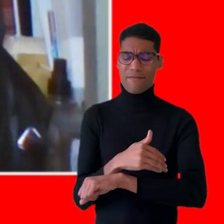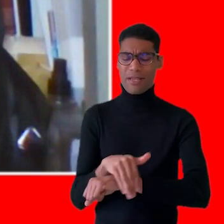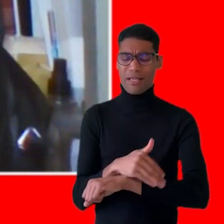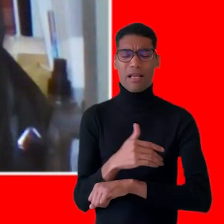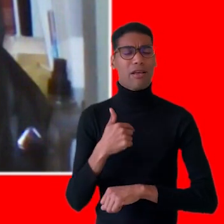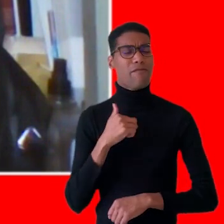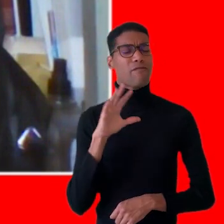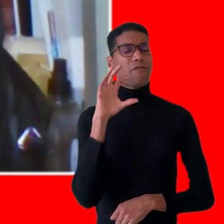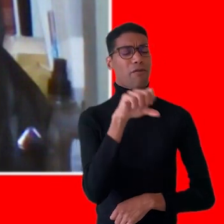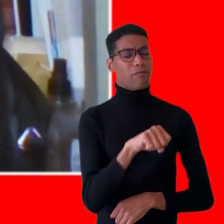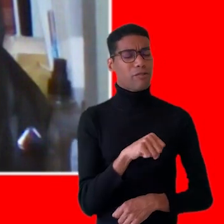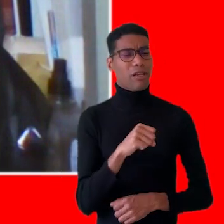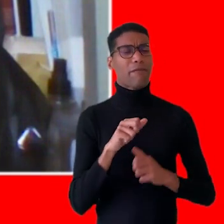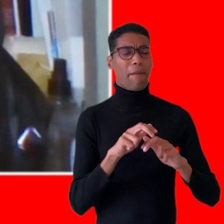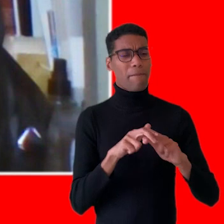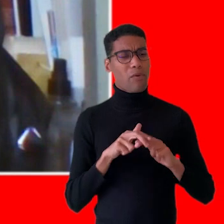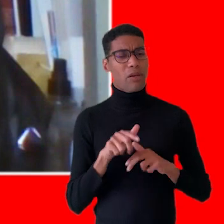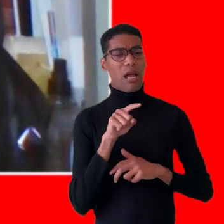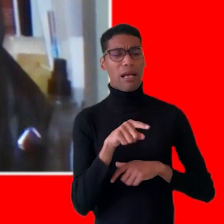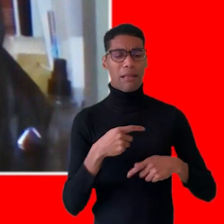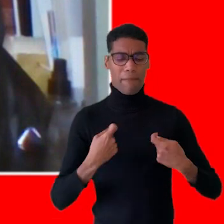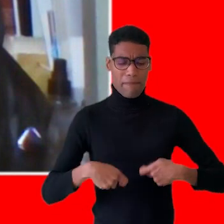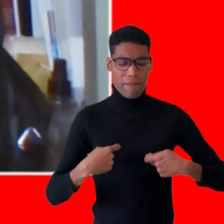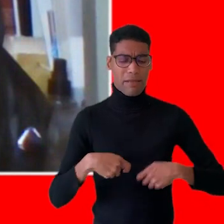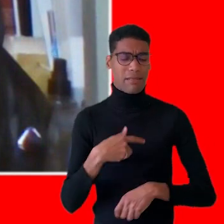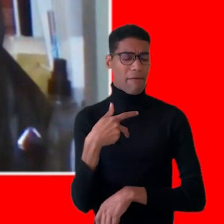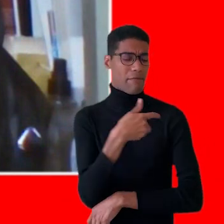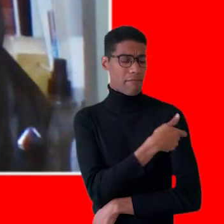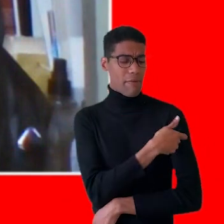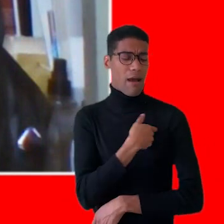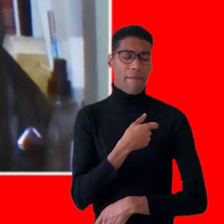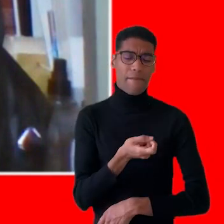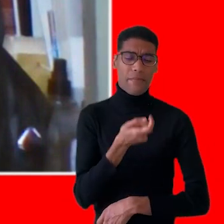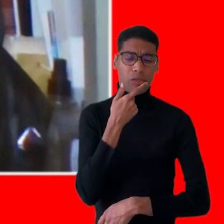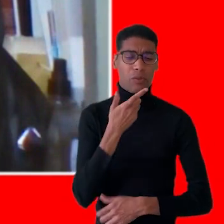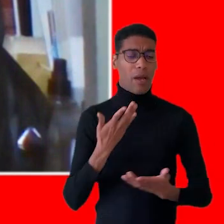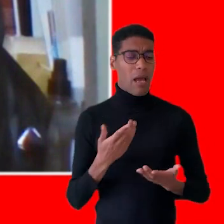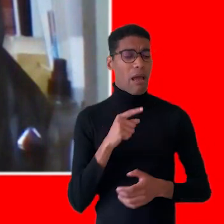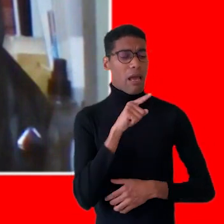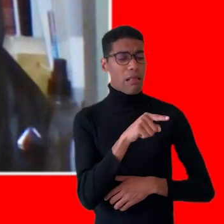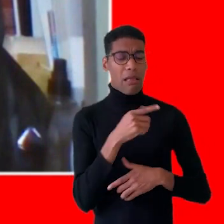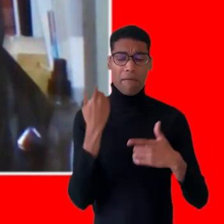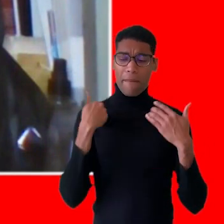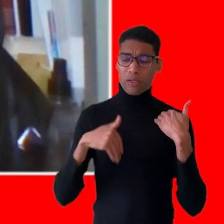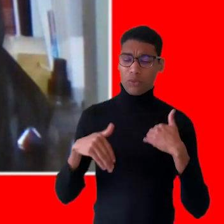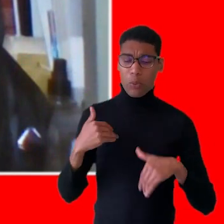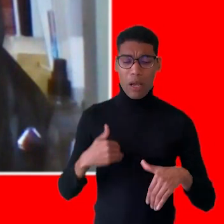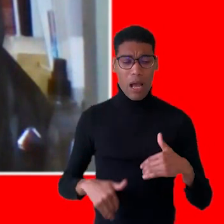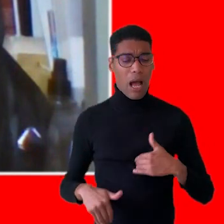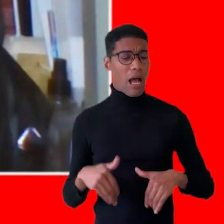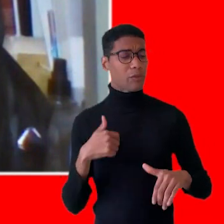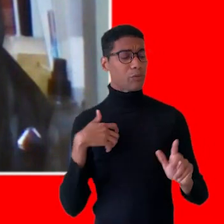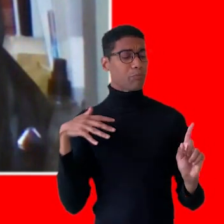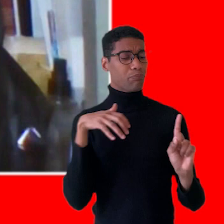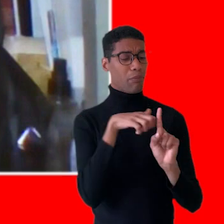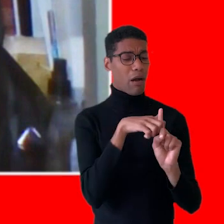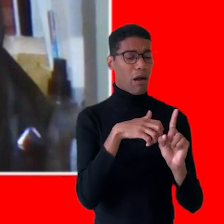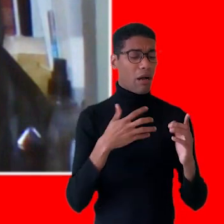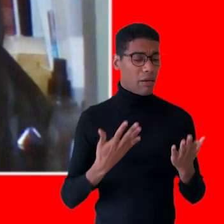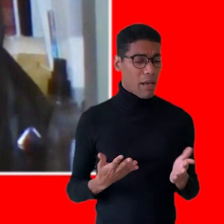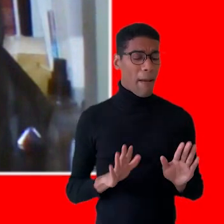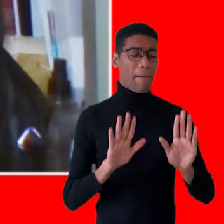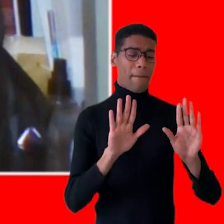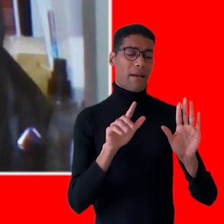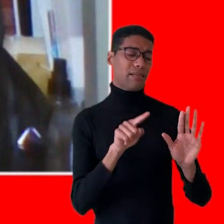e a gente foi buscá-lo porque ele precisava ser medicado, porque ele estava machucado, tinha sido